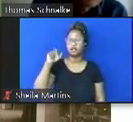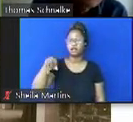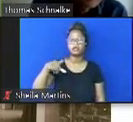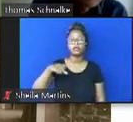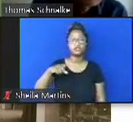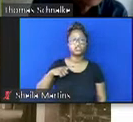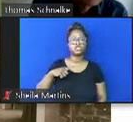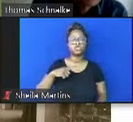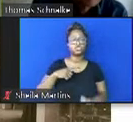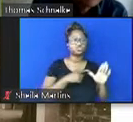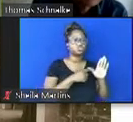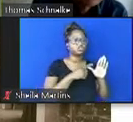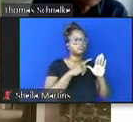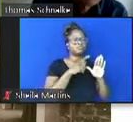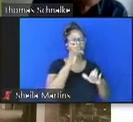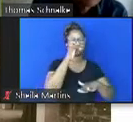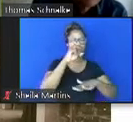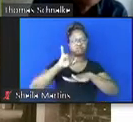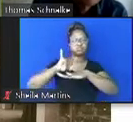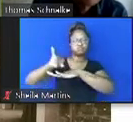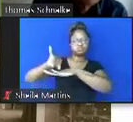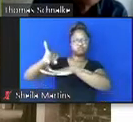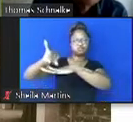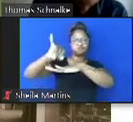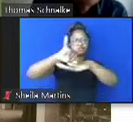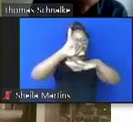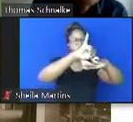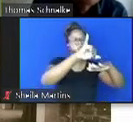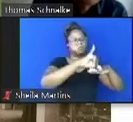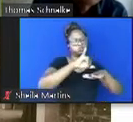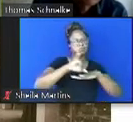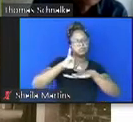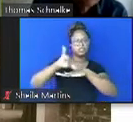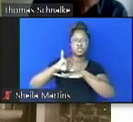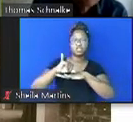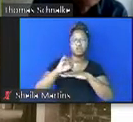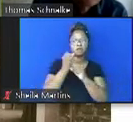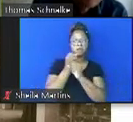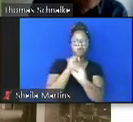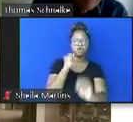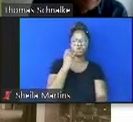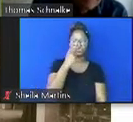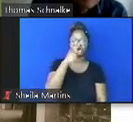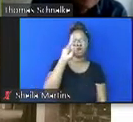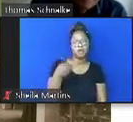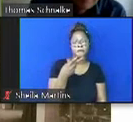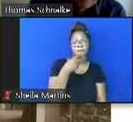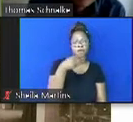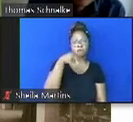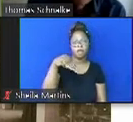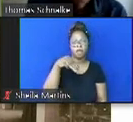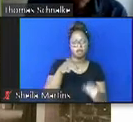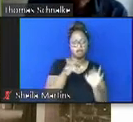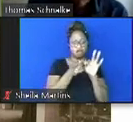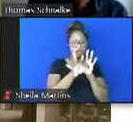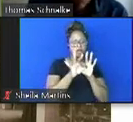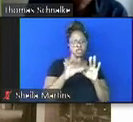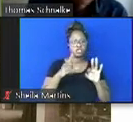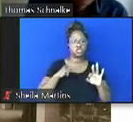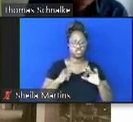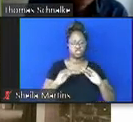coleção de espécimes em 2 mil metros quadrados, em 5 andares